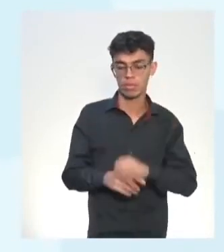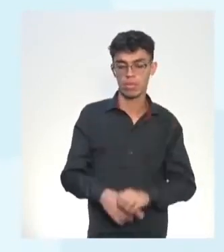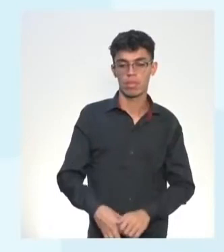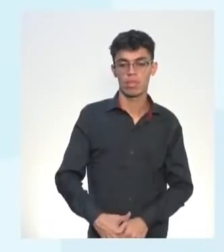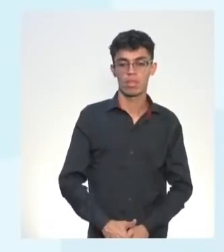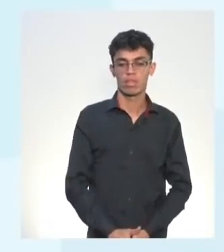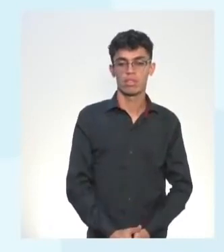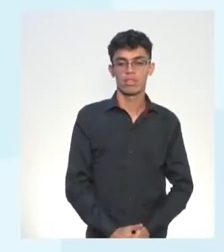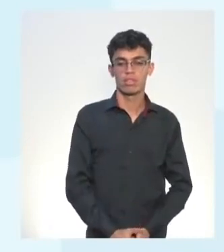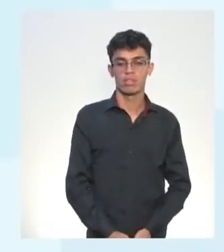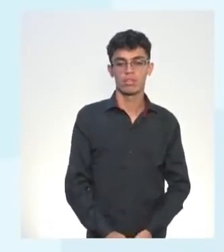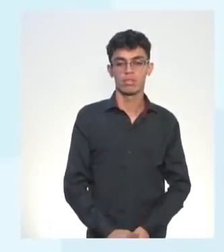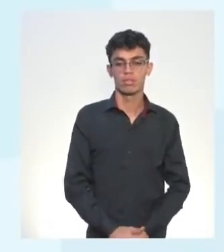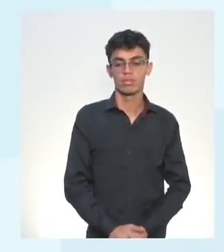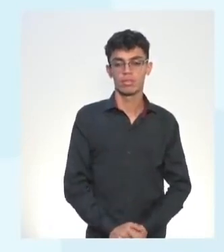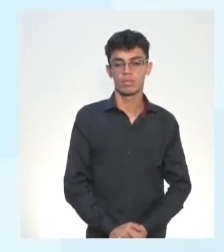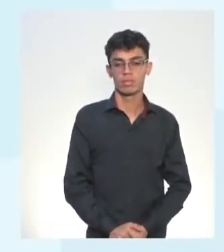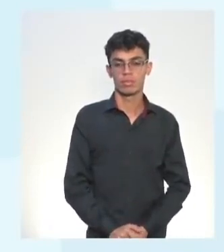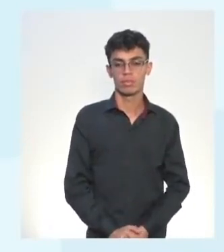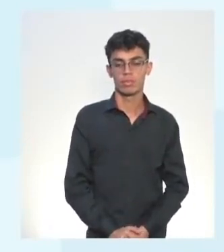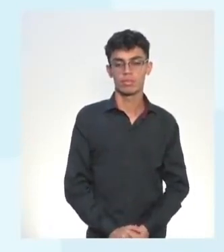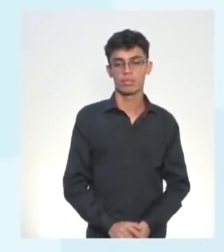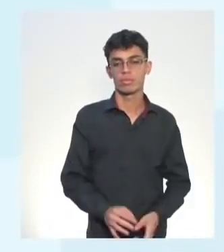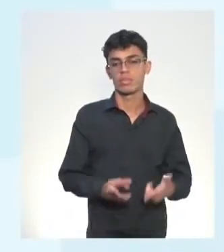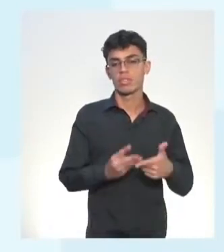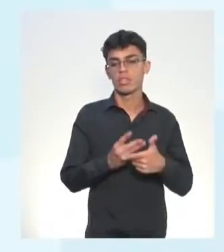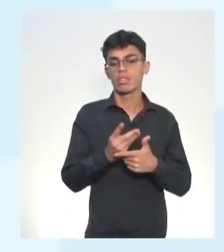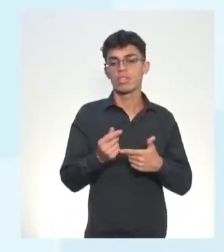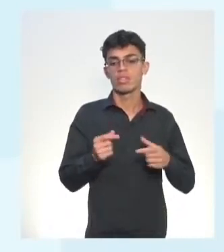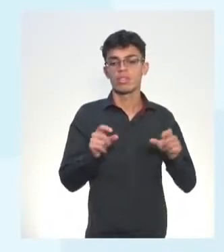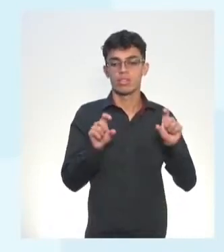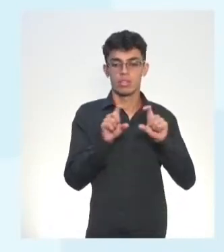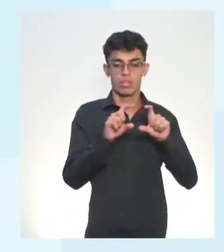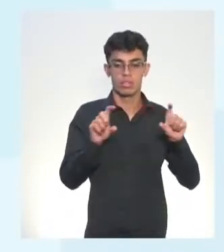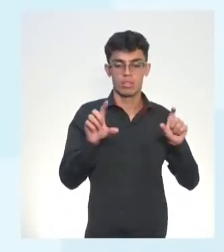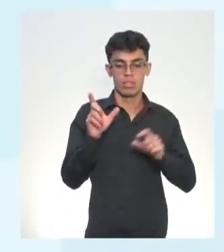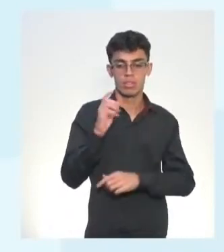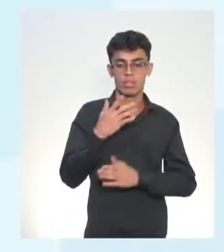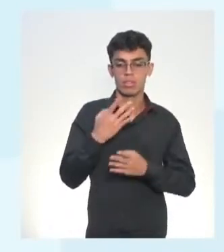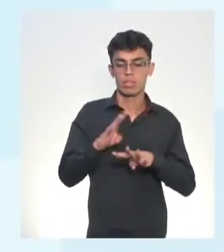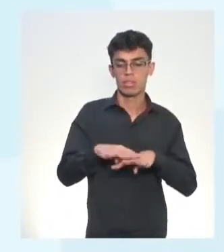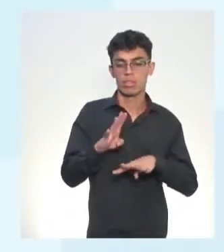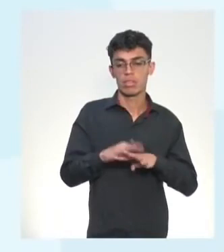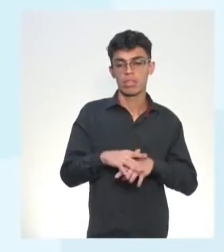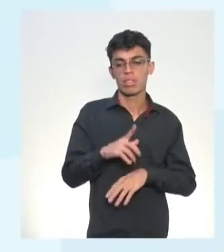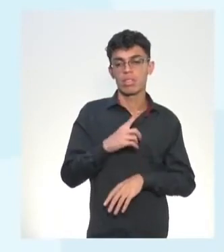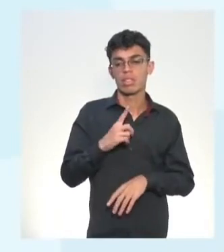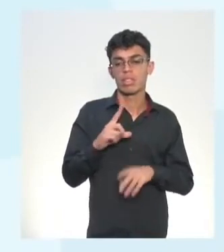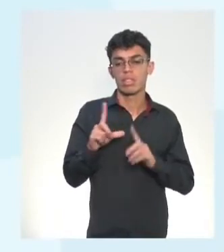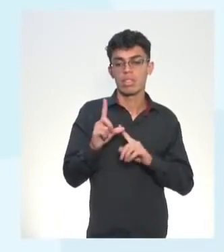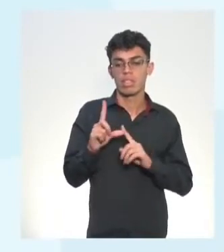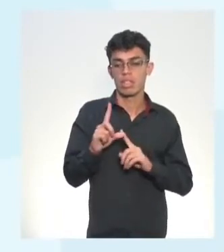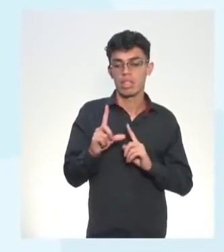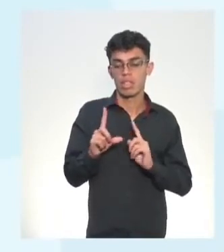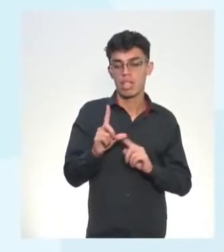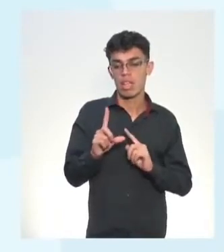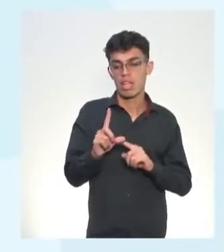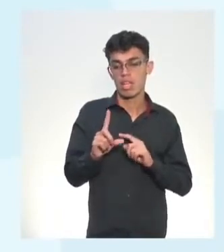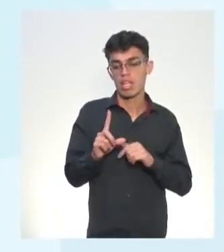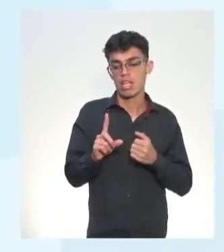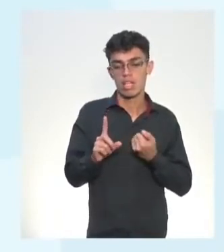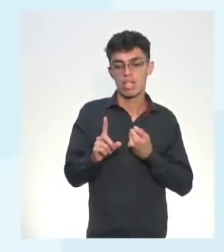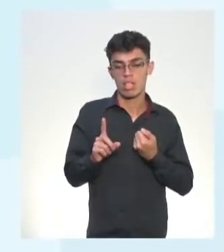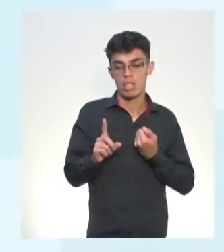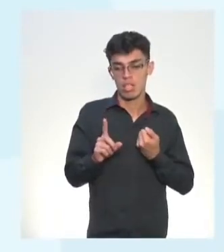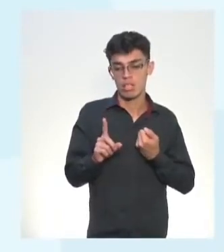ó, a expressão algébrica é a frase matemática que contém letras. Essas letras têm ideias de